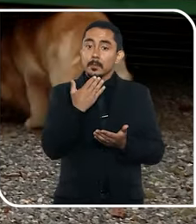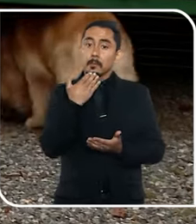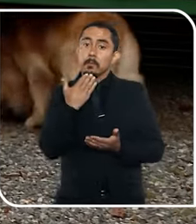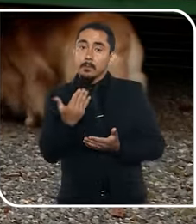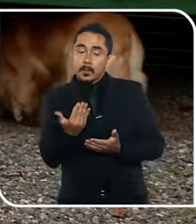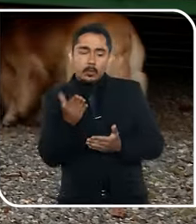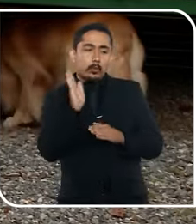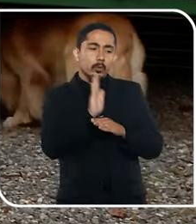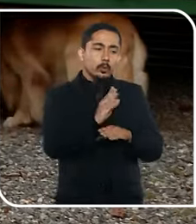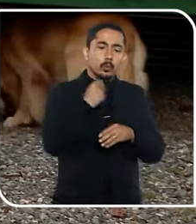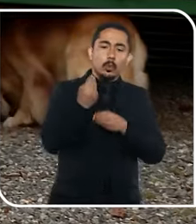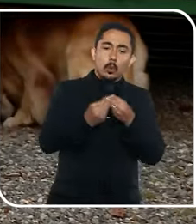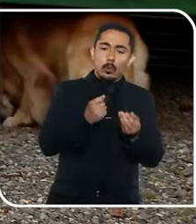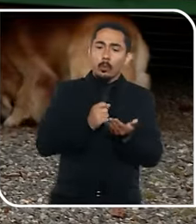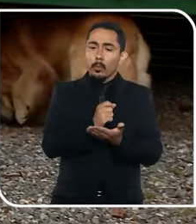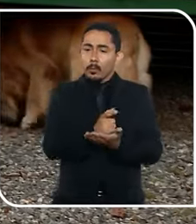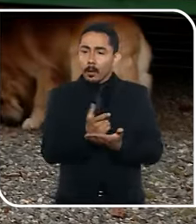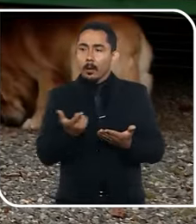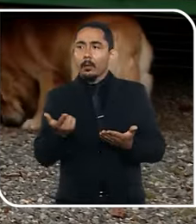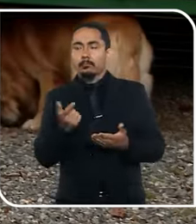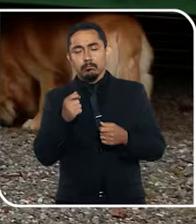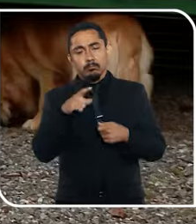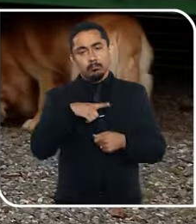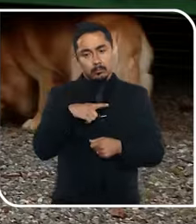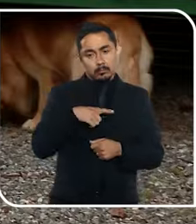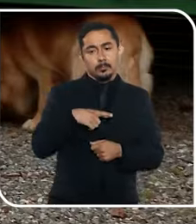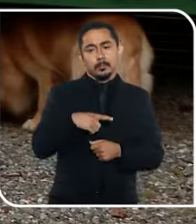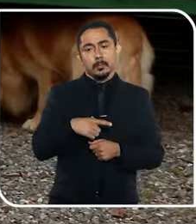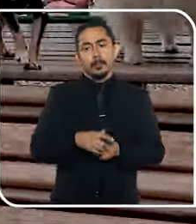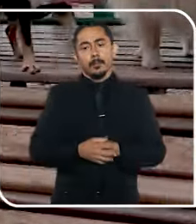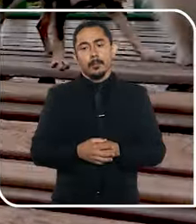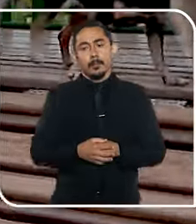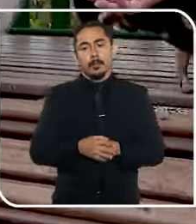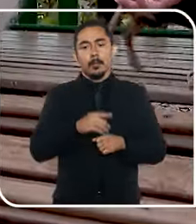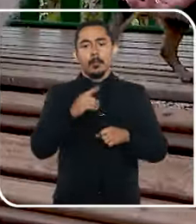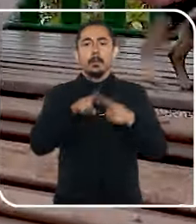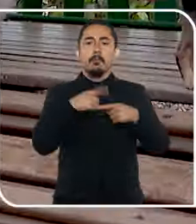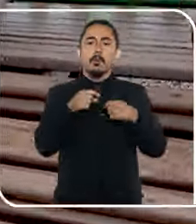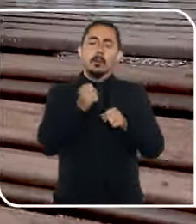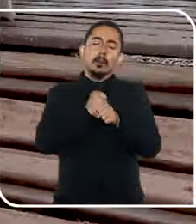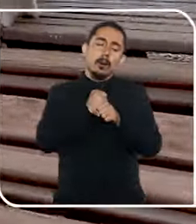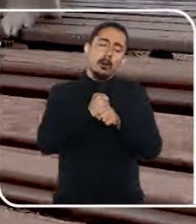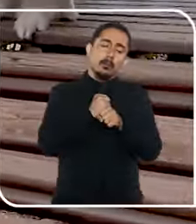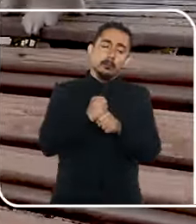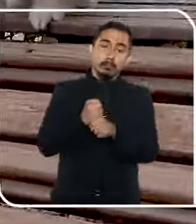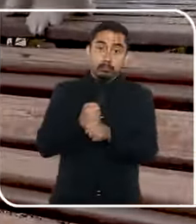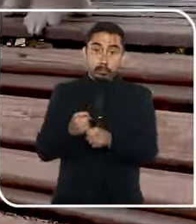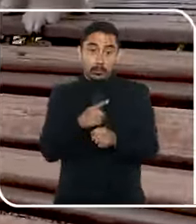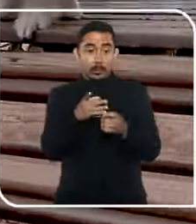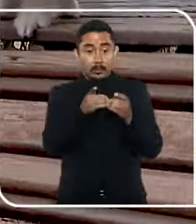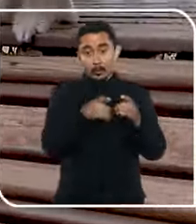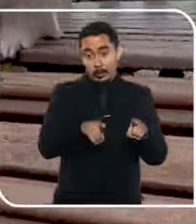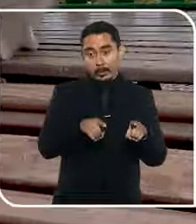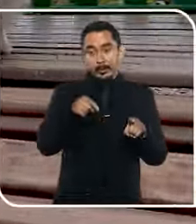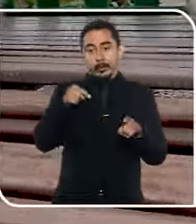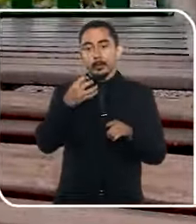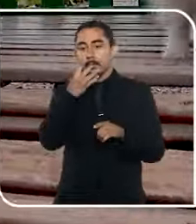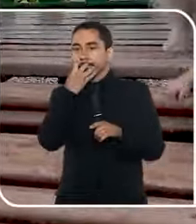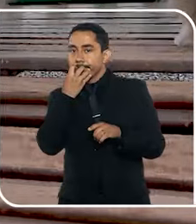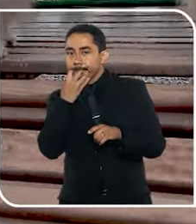né, eles pediram uma assessoria nossa aqui e a gente deu assessoria. passaram-se muitos anos, eles se divorciaram, então o